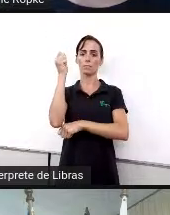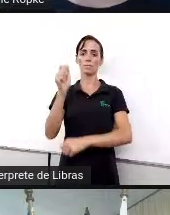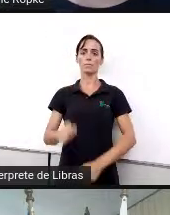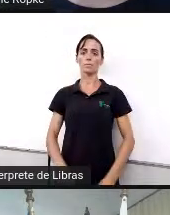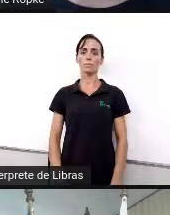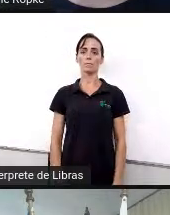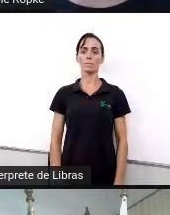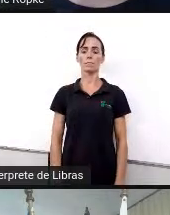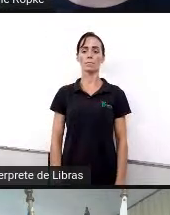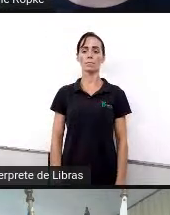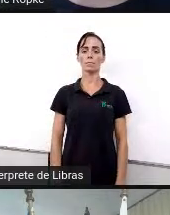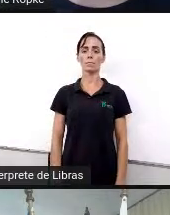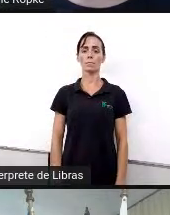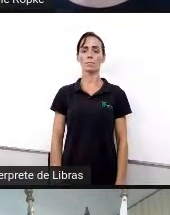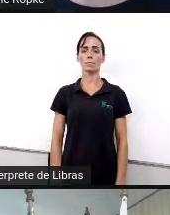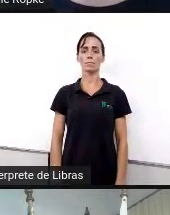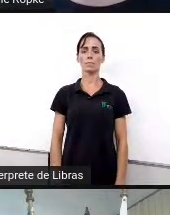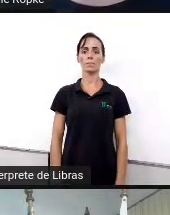Sul.